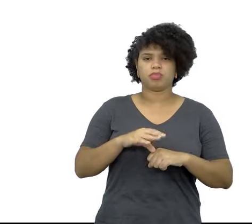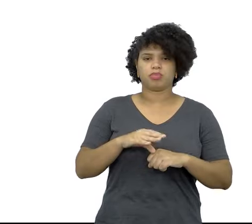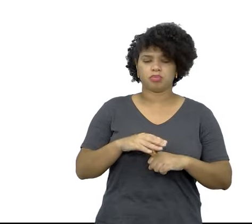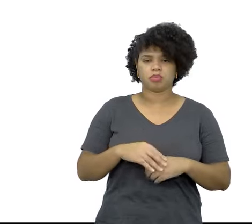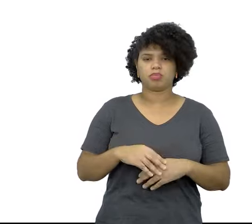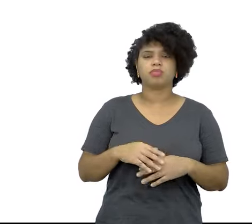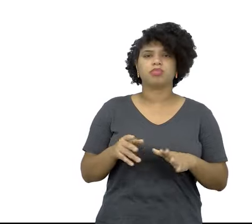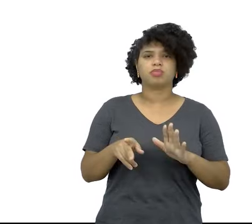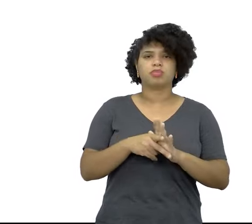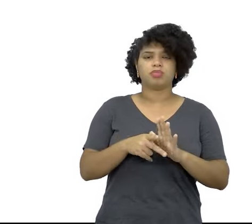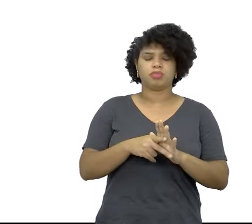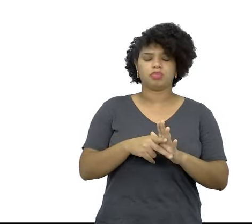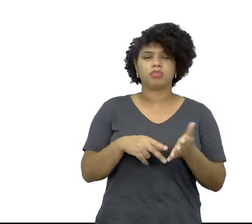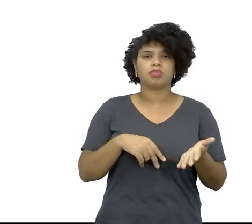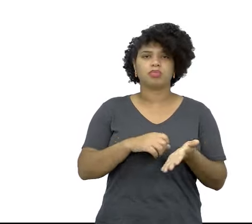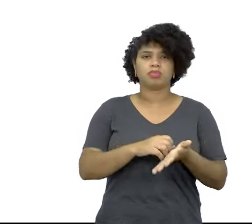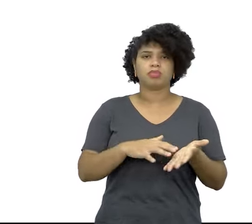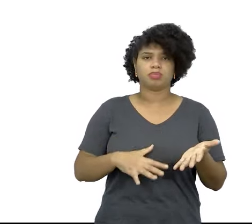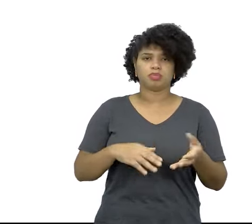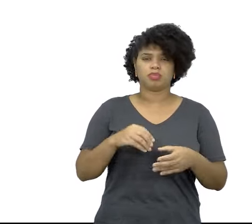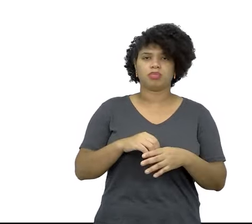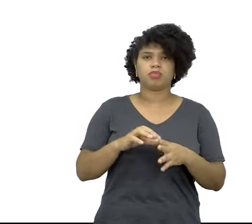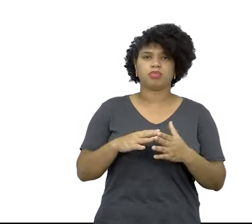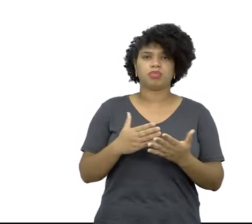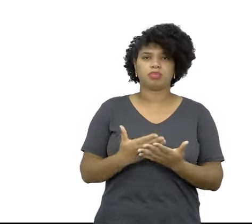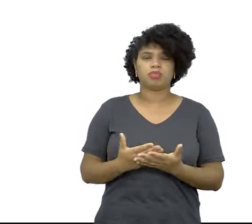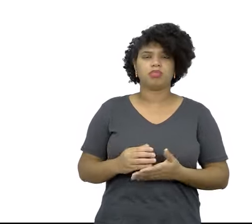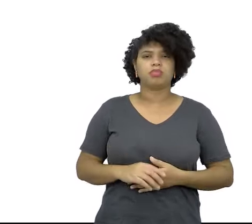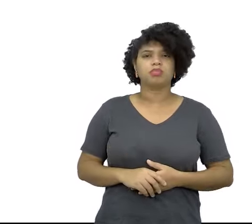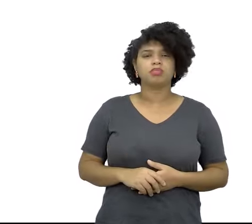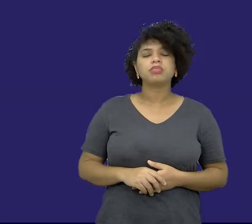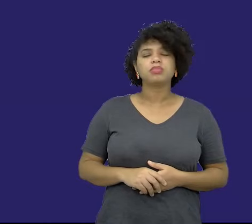trabalho didático na escola.